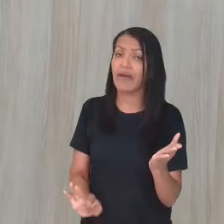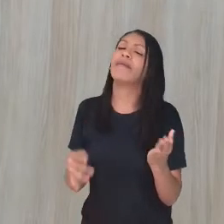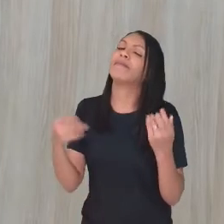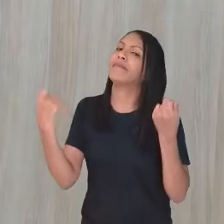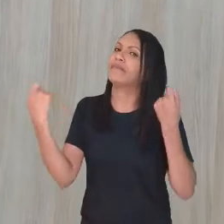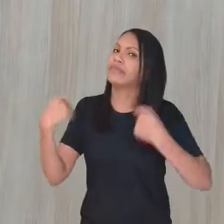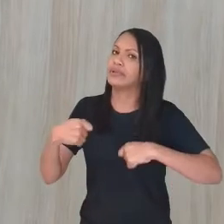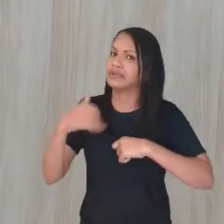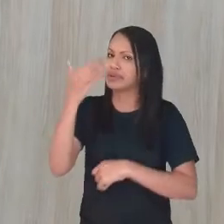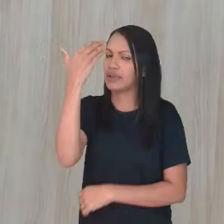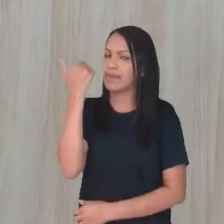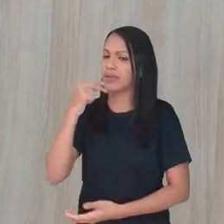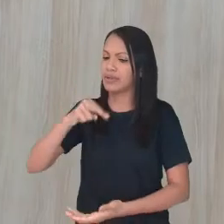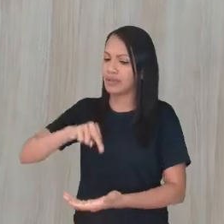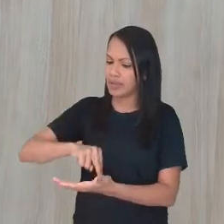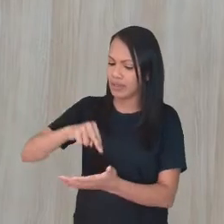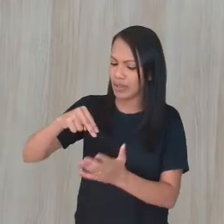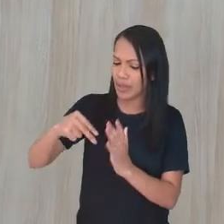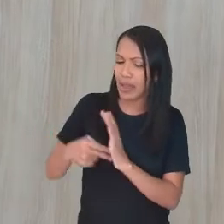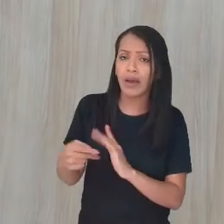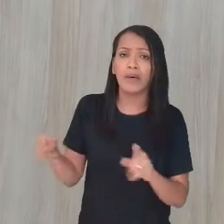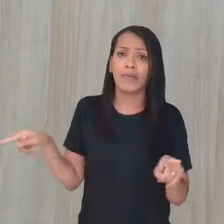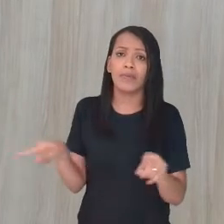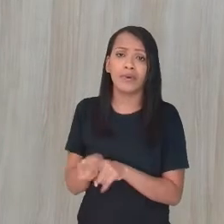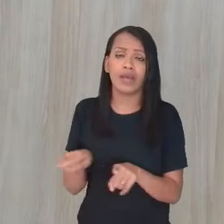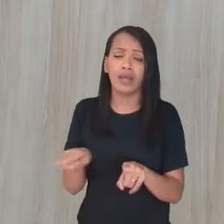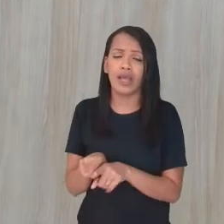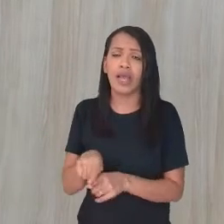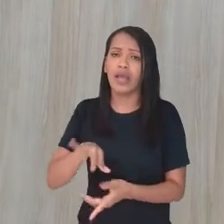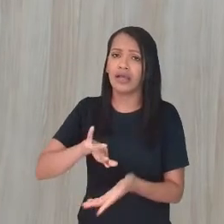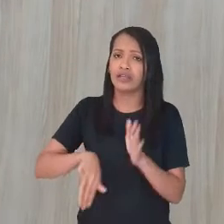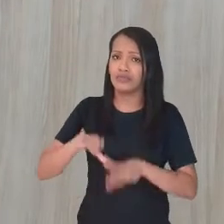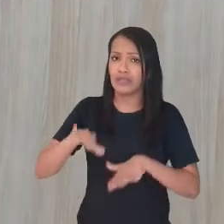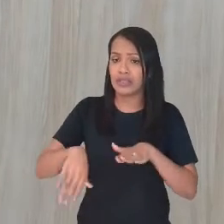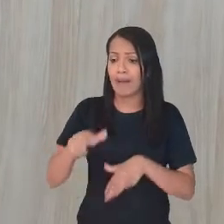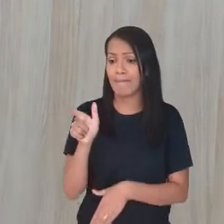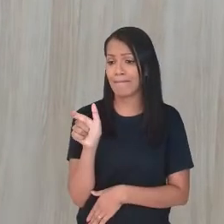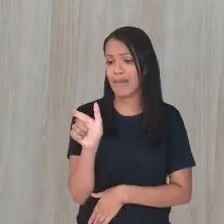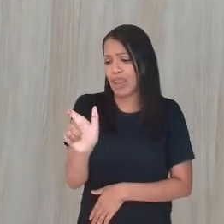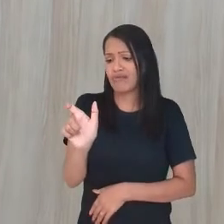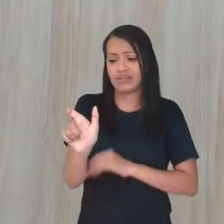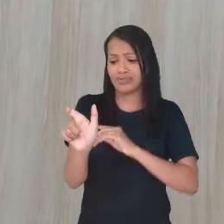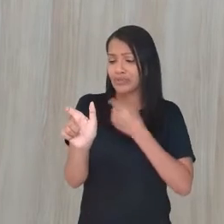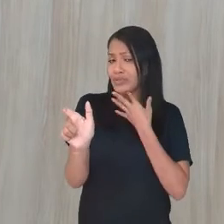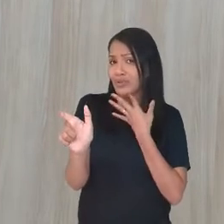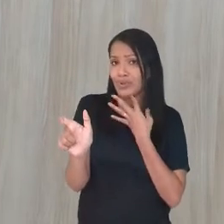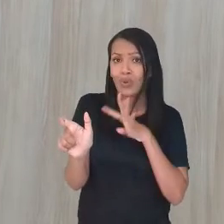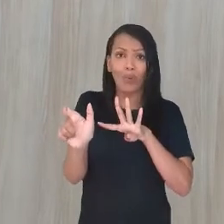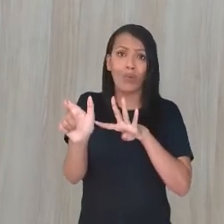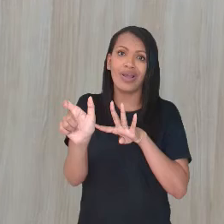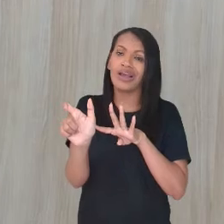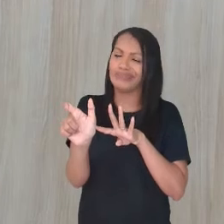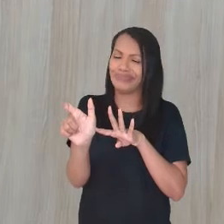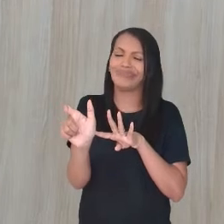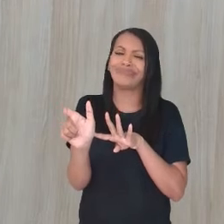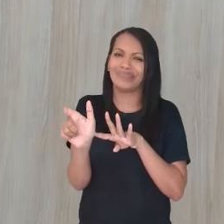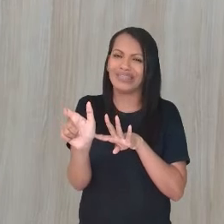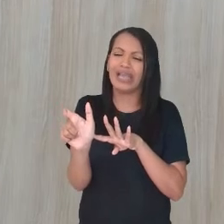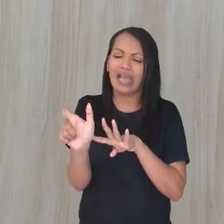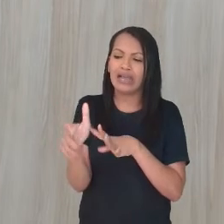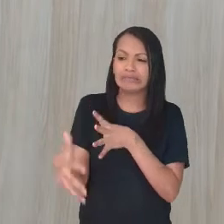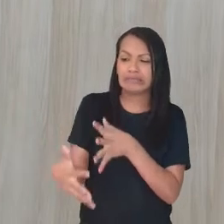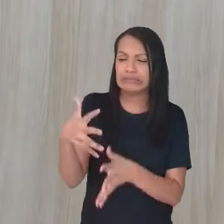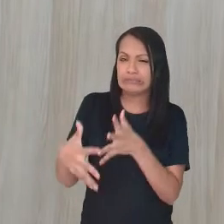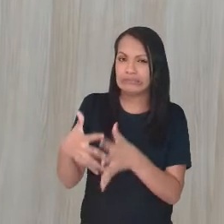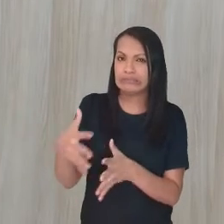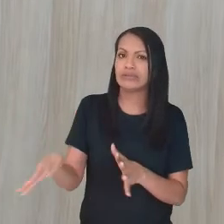pode comprometer todo o sentido do texto. Então, isso aí vai sendo o processo. E você faz parte do